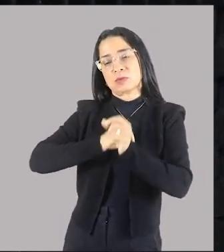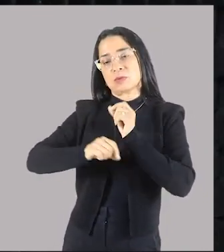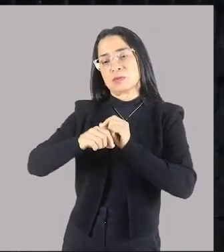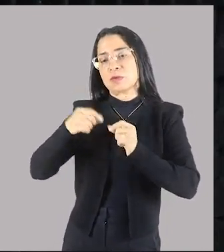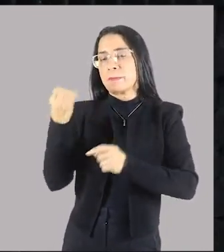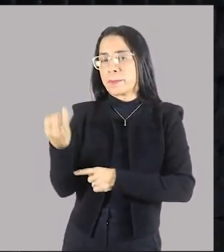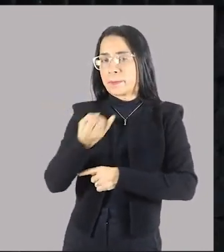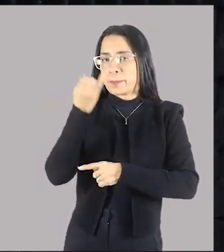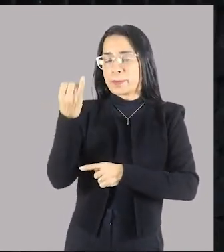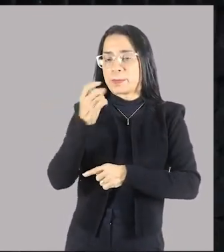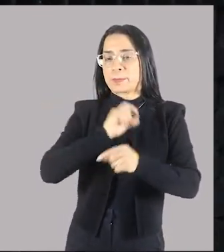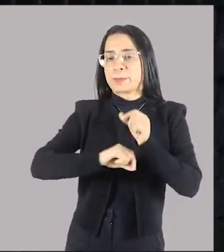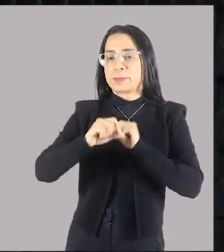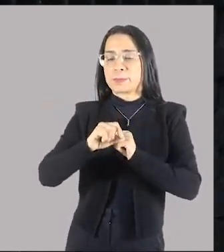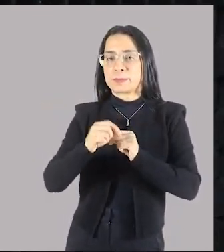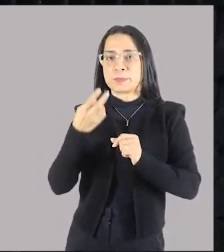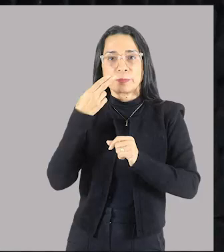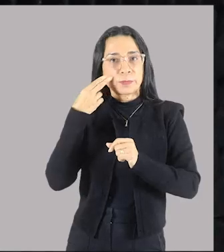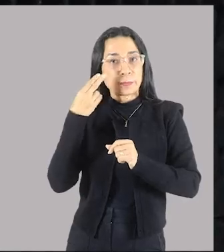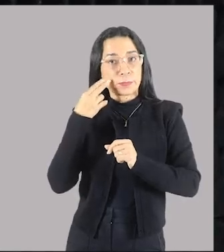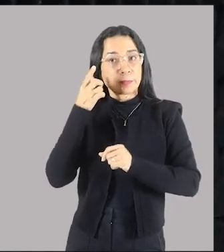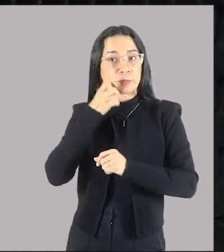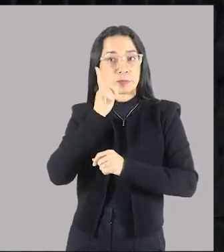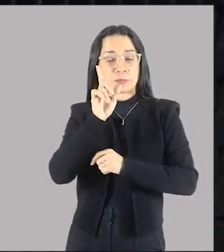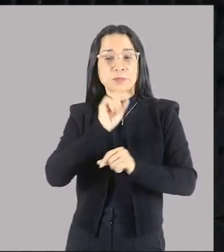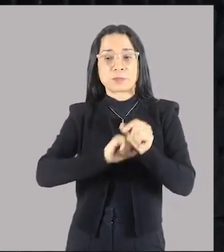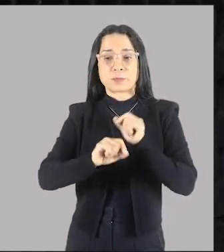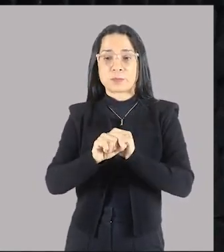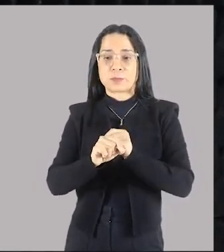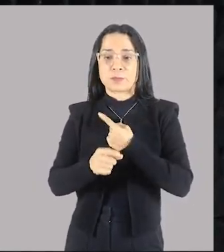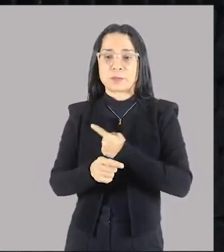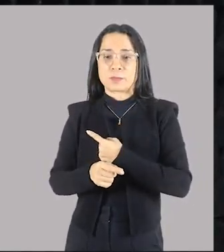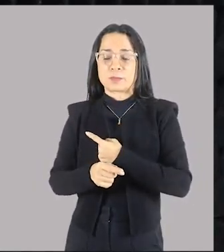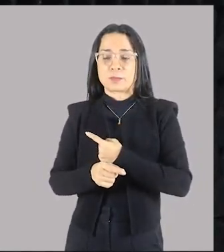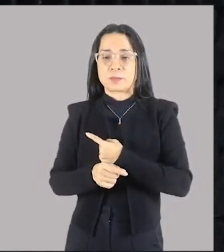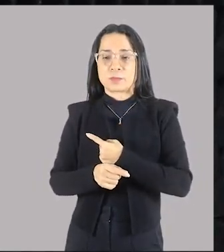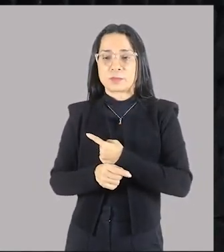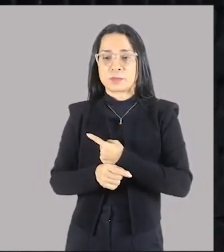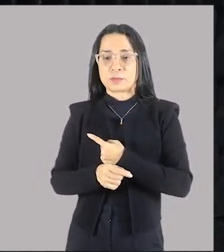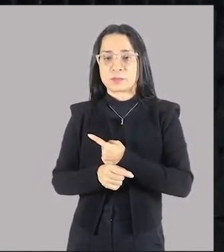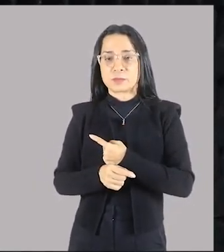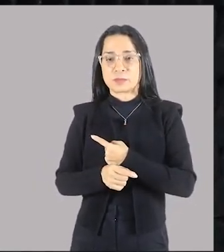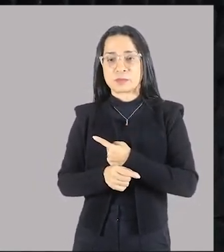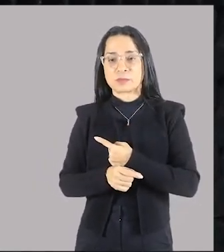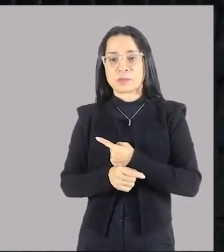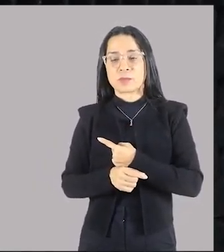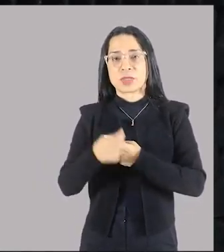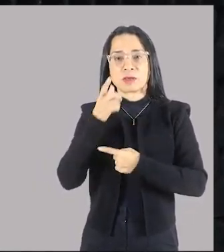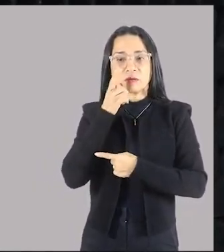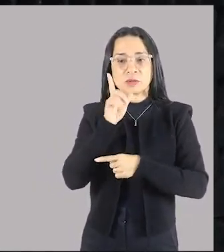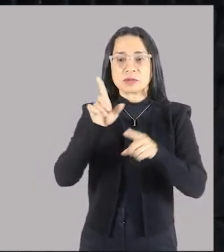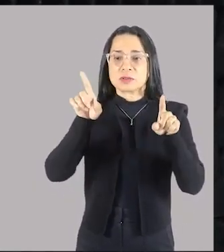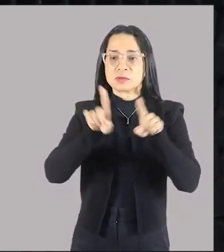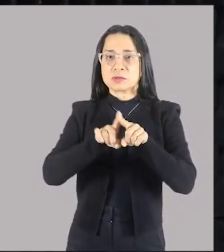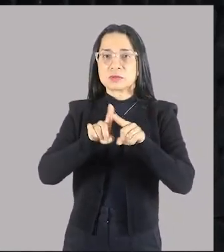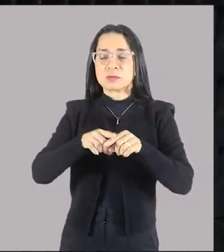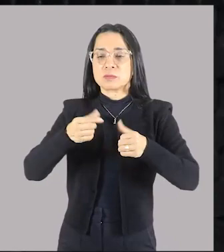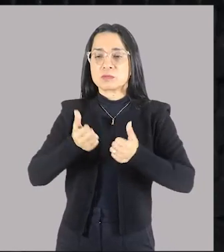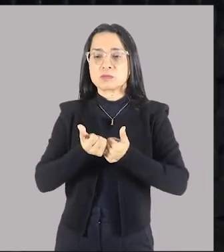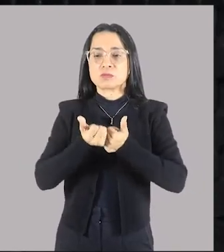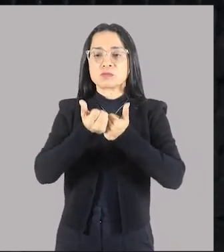evidentemente, econômicas, políticas e até mesmo conservadoras. Venceu também com o apoio da